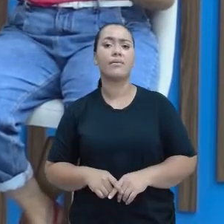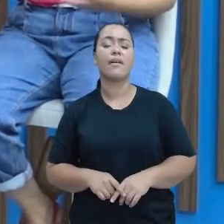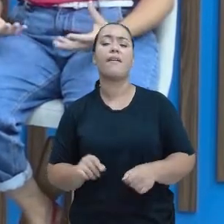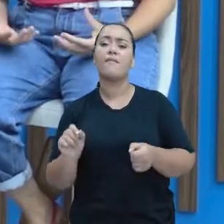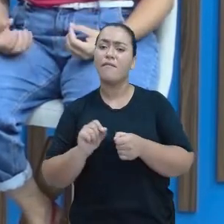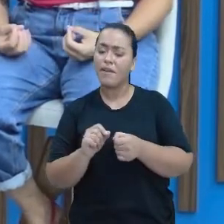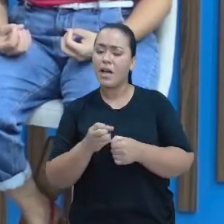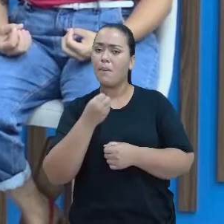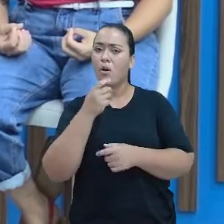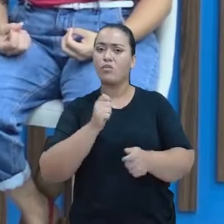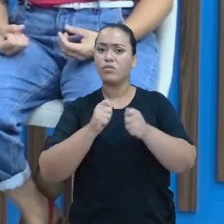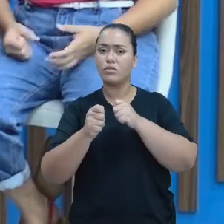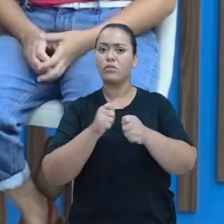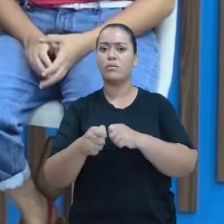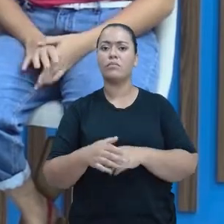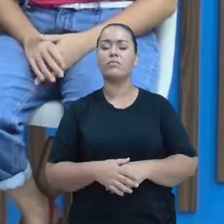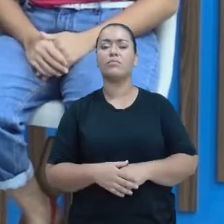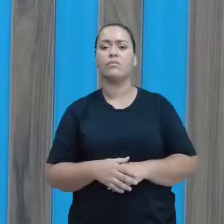fazem um bom jornalismo.